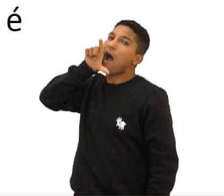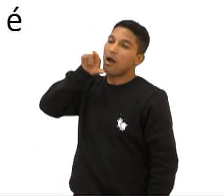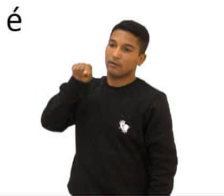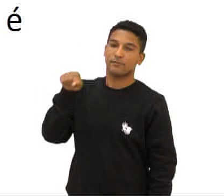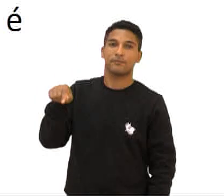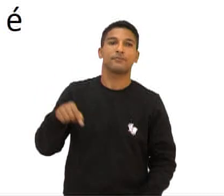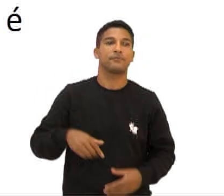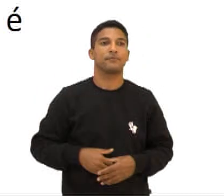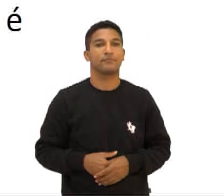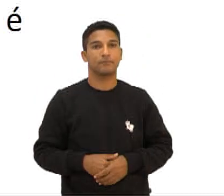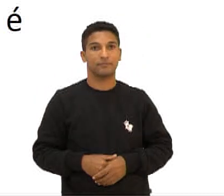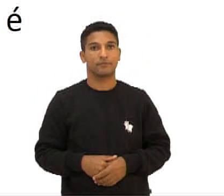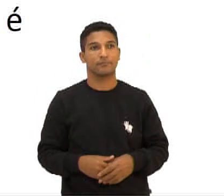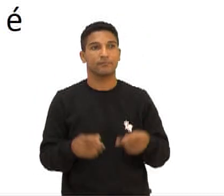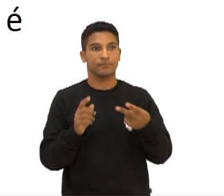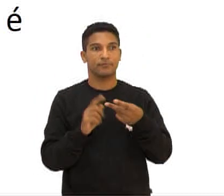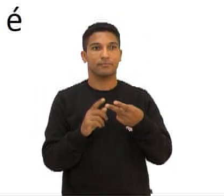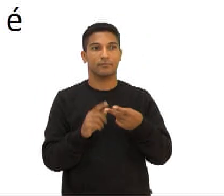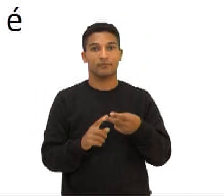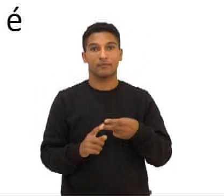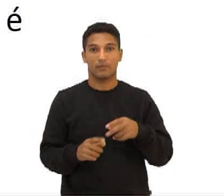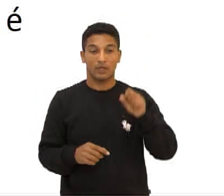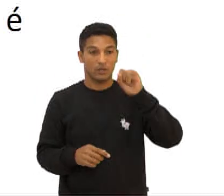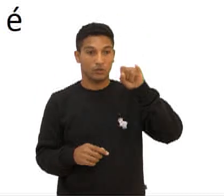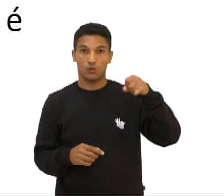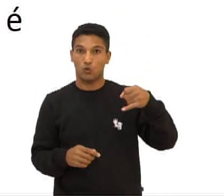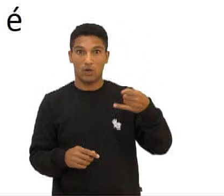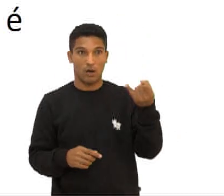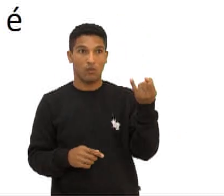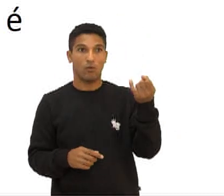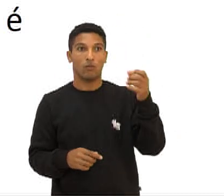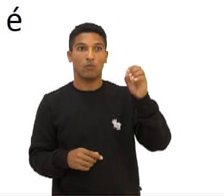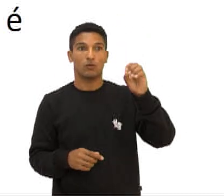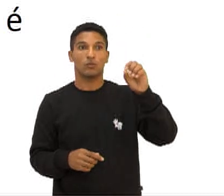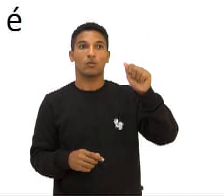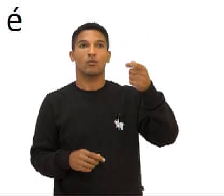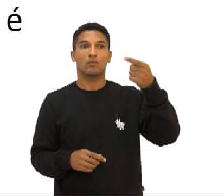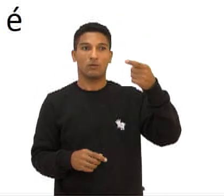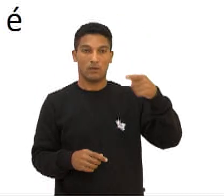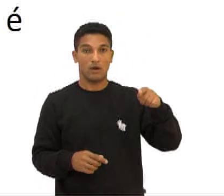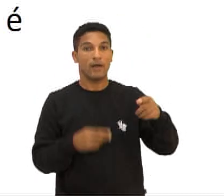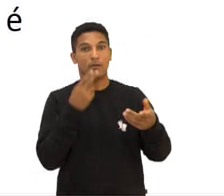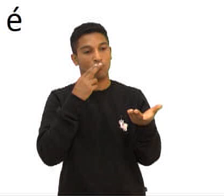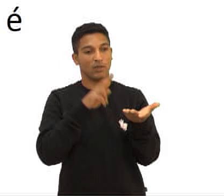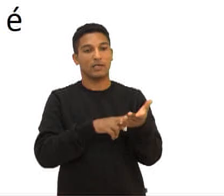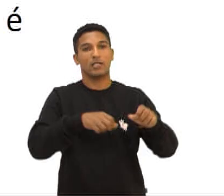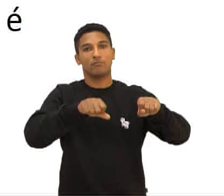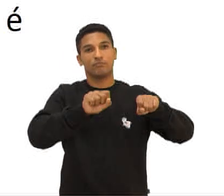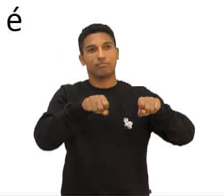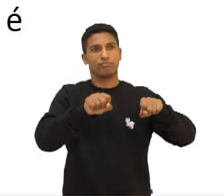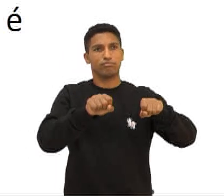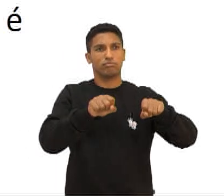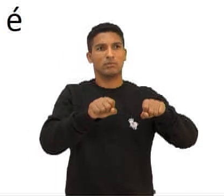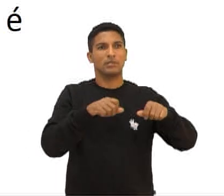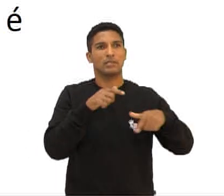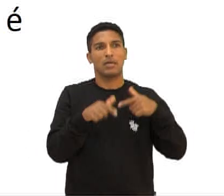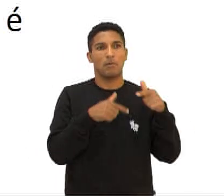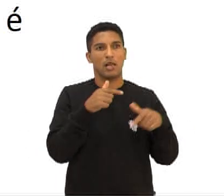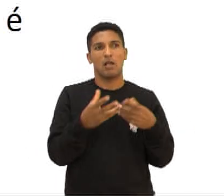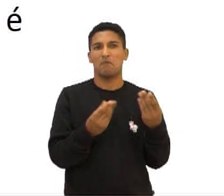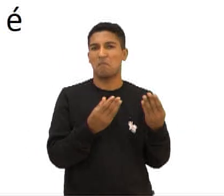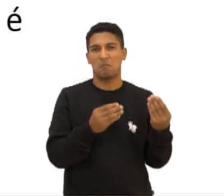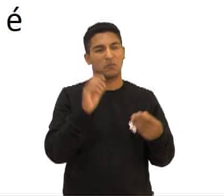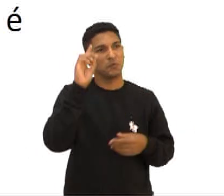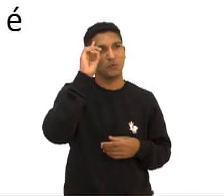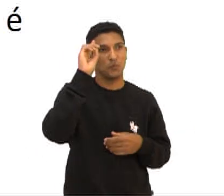dias. Odeio pessoas que falam alto. O meu melhor amigo, que sempre me apoia, é você.